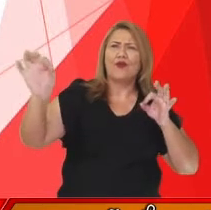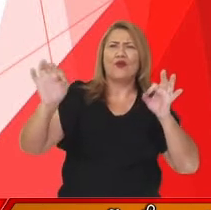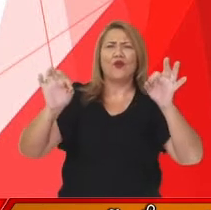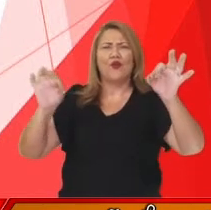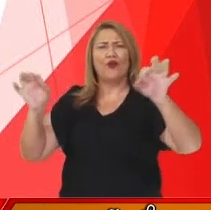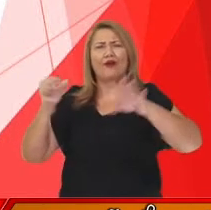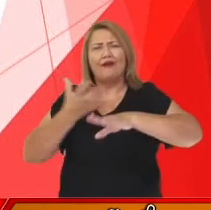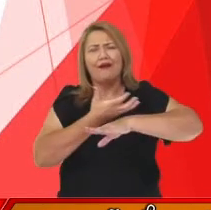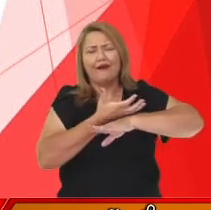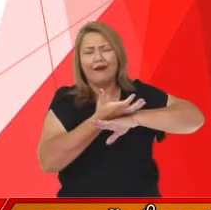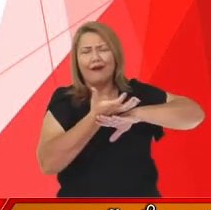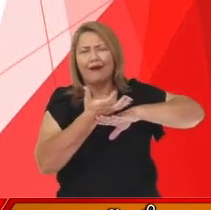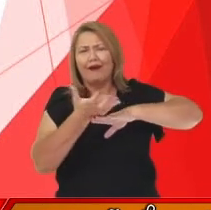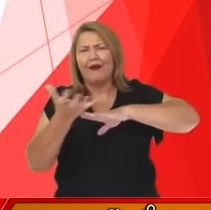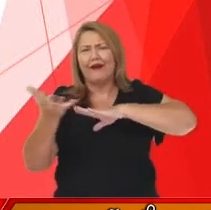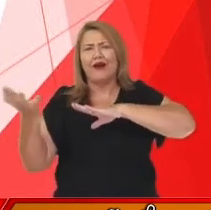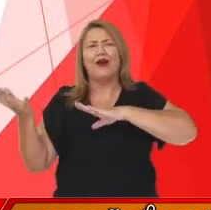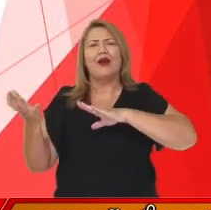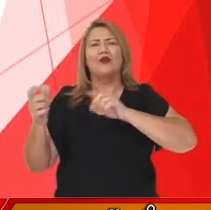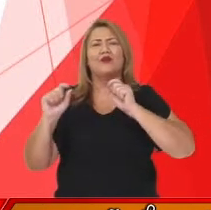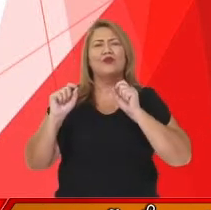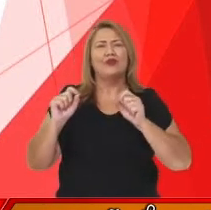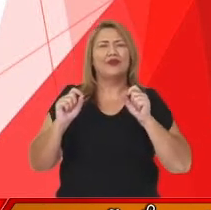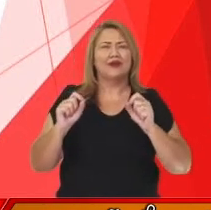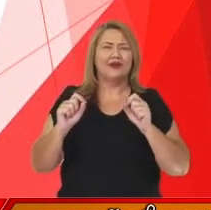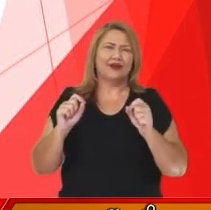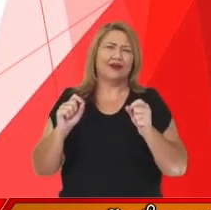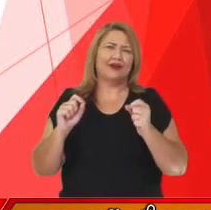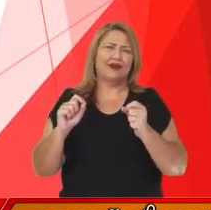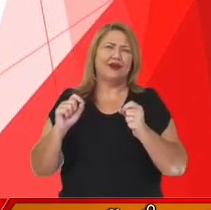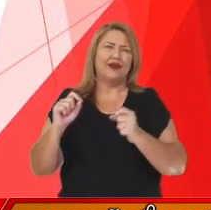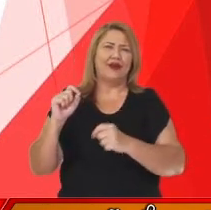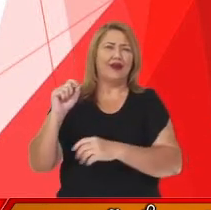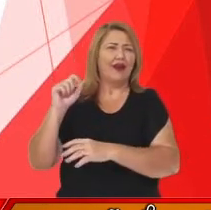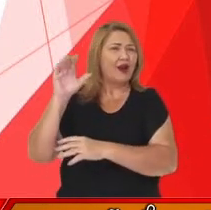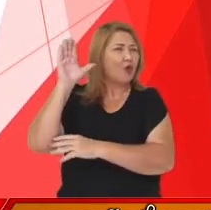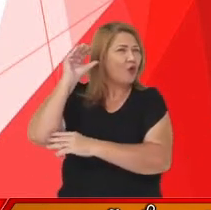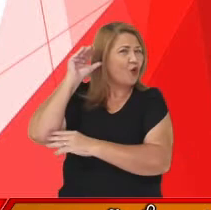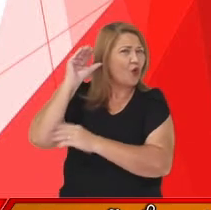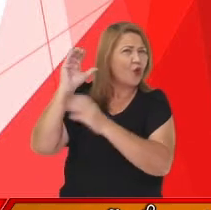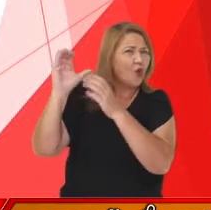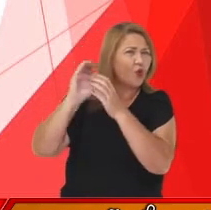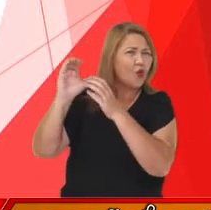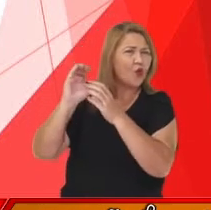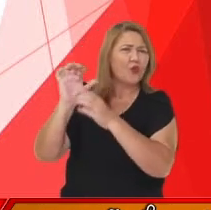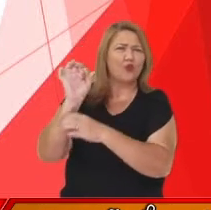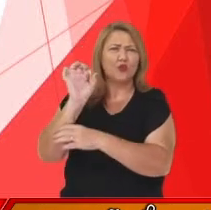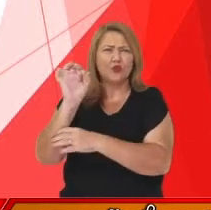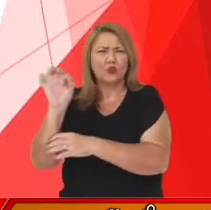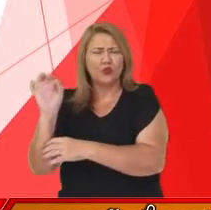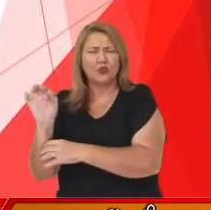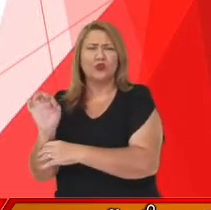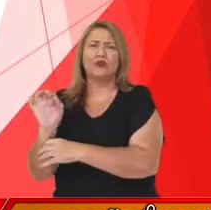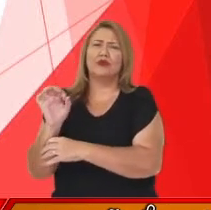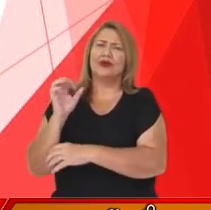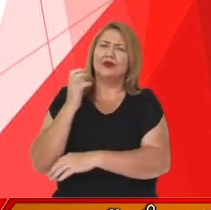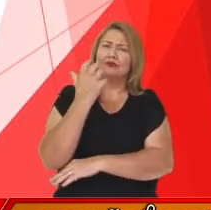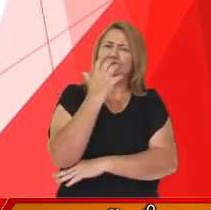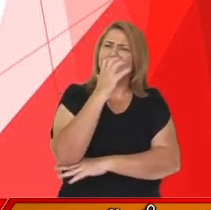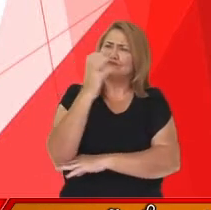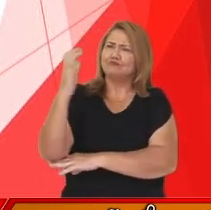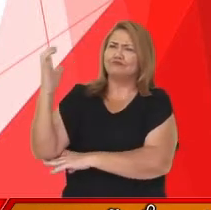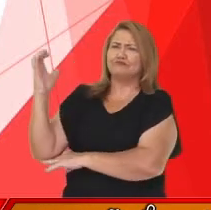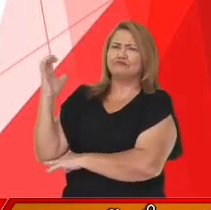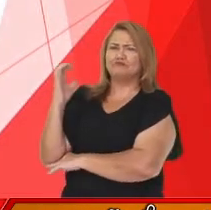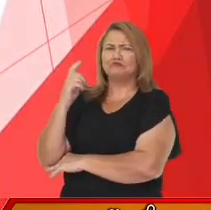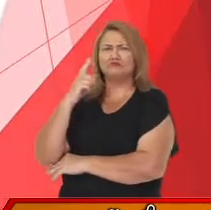aonde nós temos aqui o predomínio Carvalhos Castanheiras e vegetação Professor pelo amor